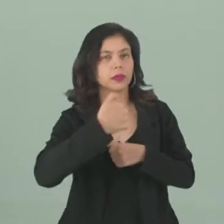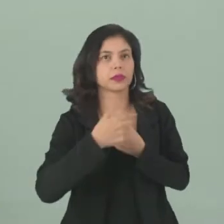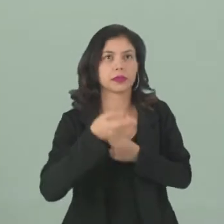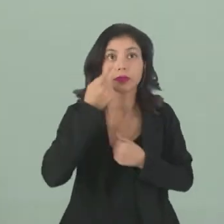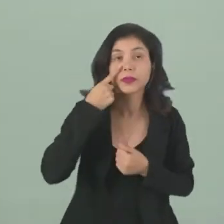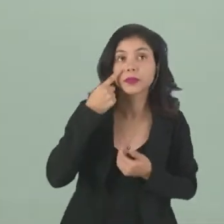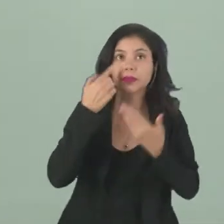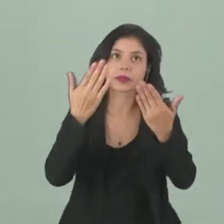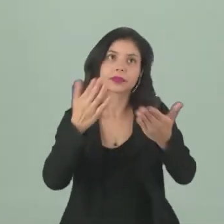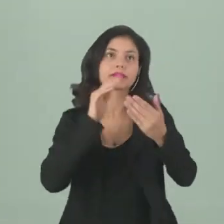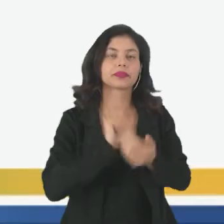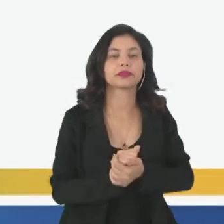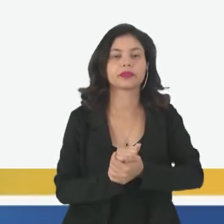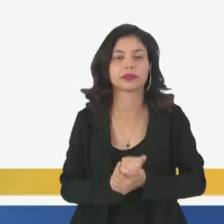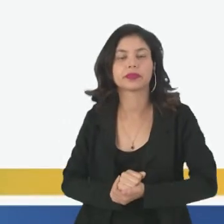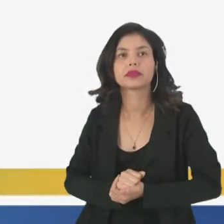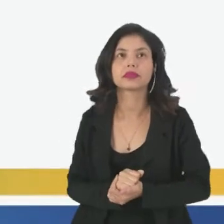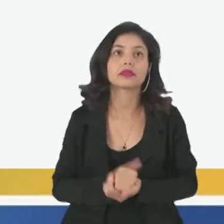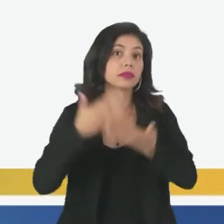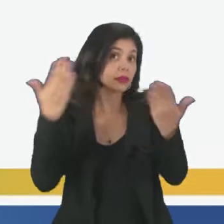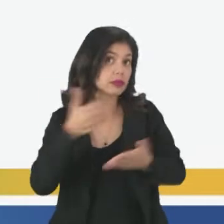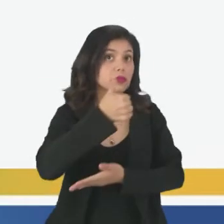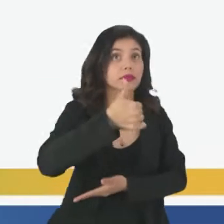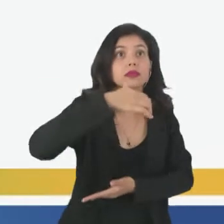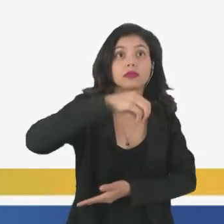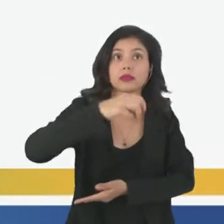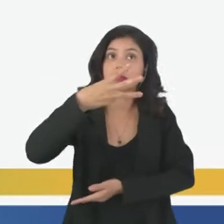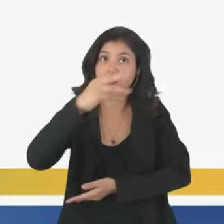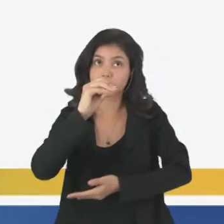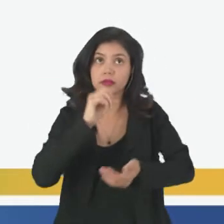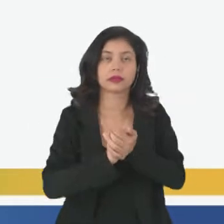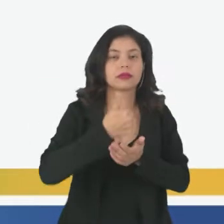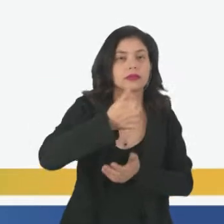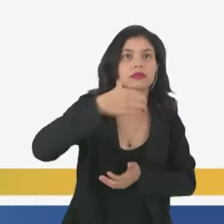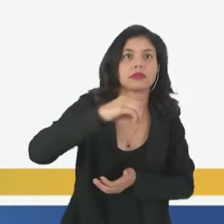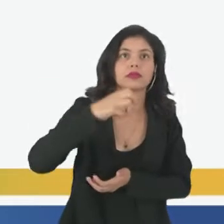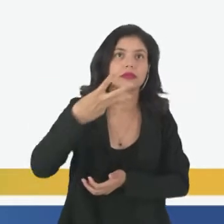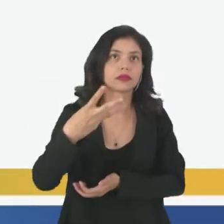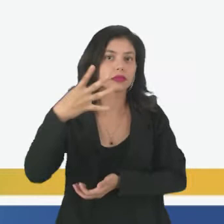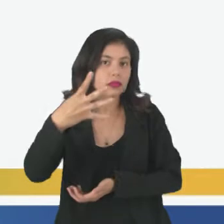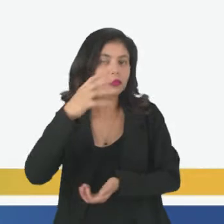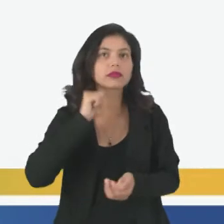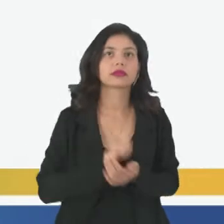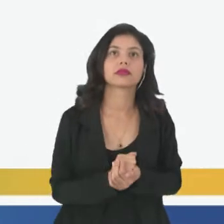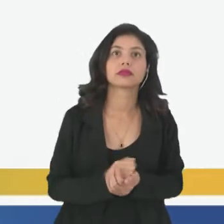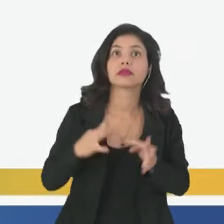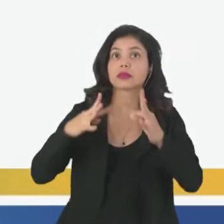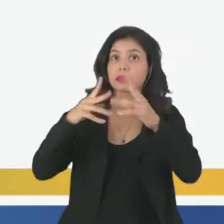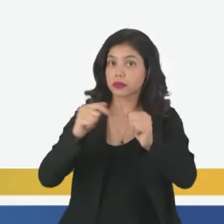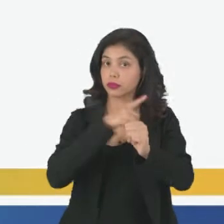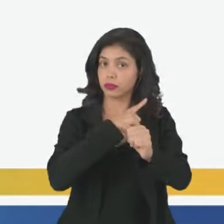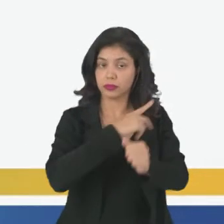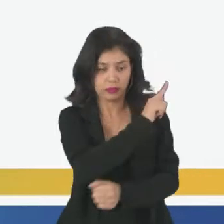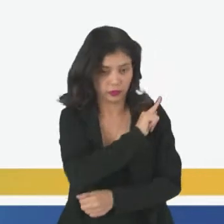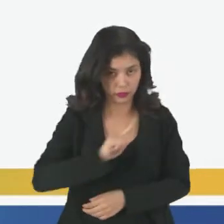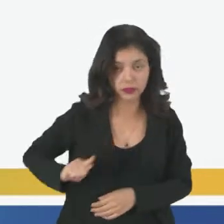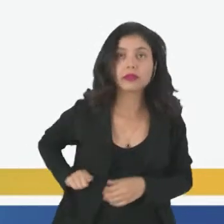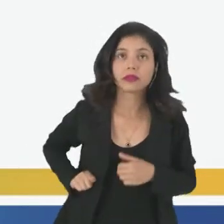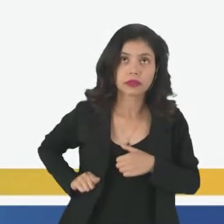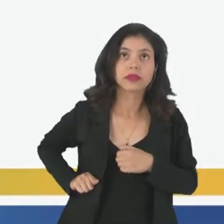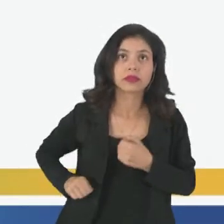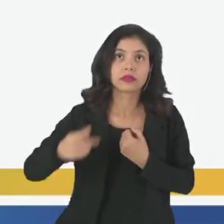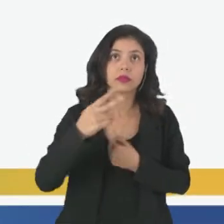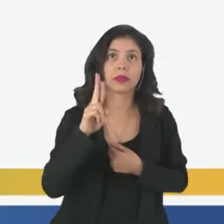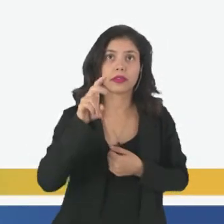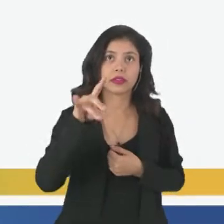Vargas. Observem aí. Entre 1930 e 1934, estabeleceu-se o